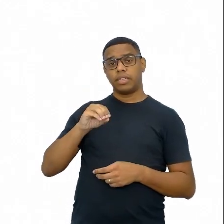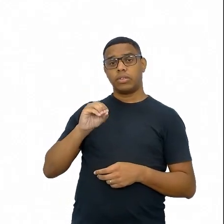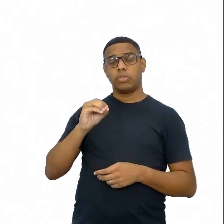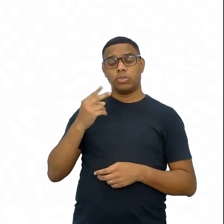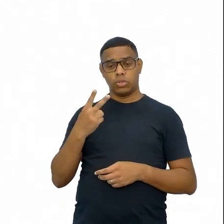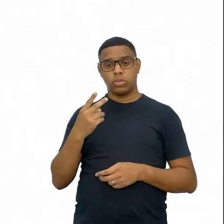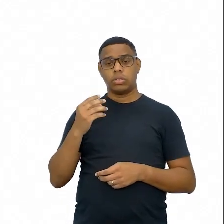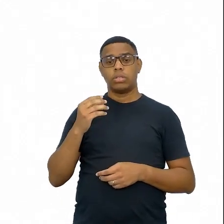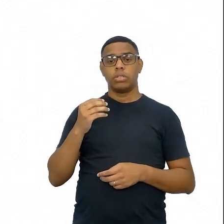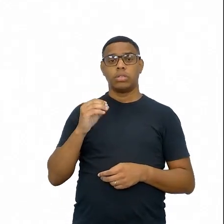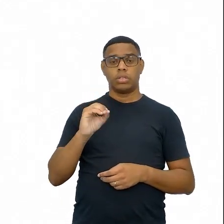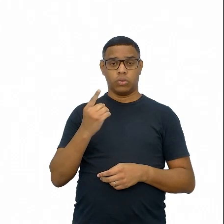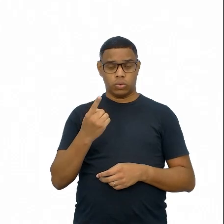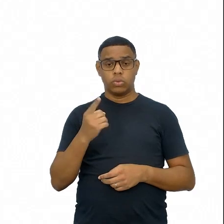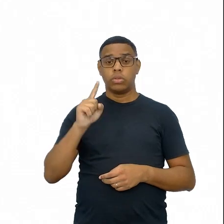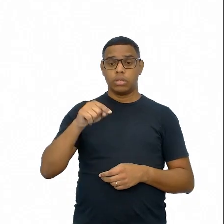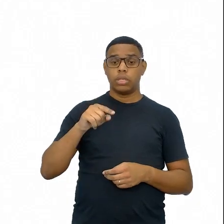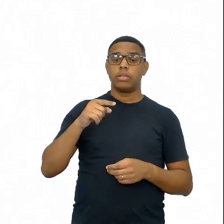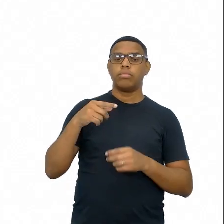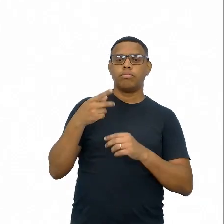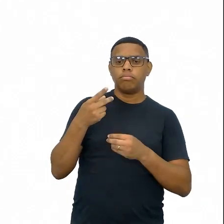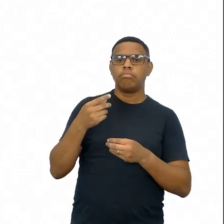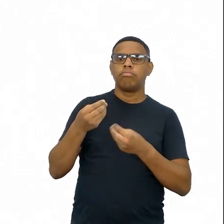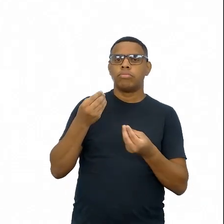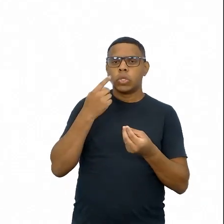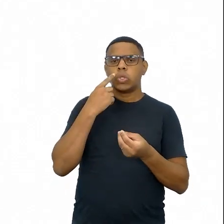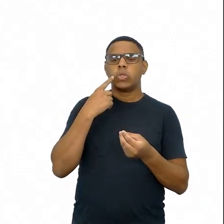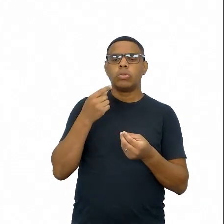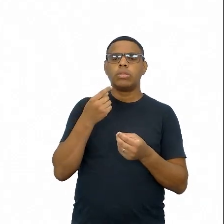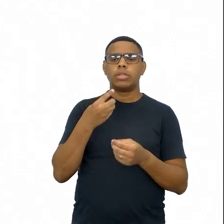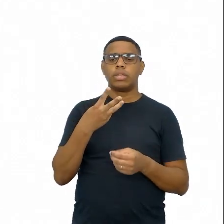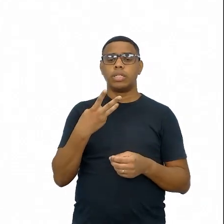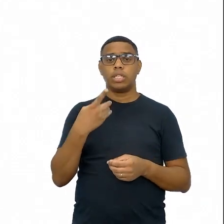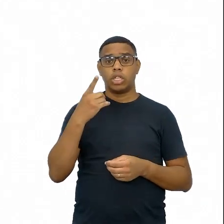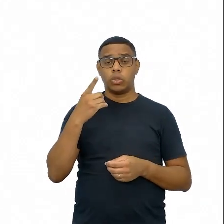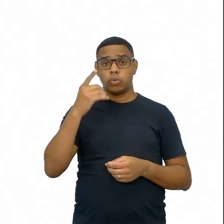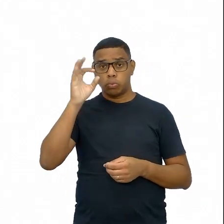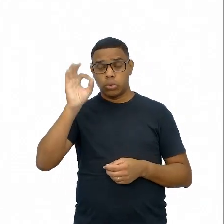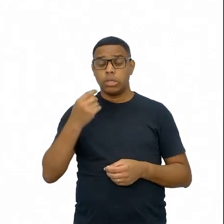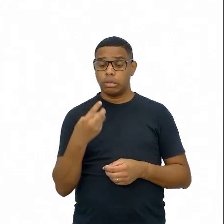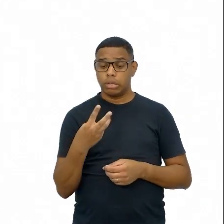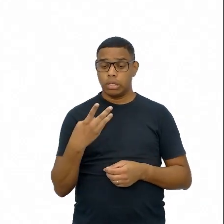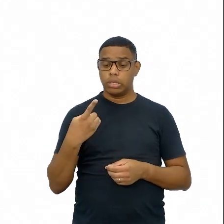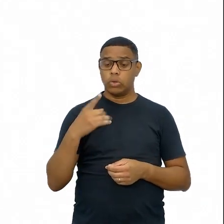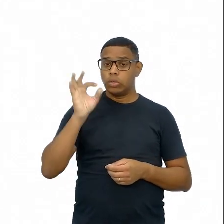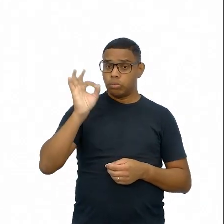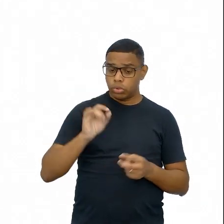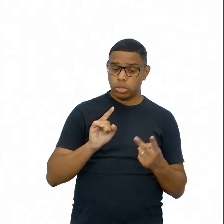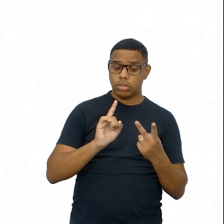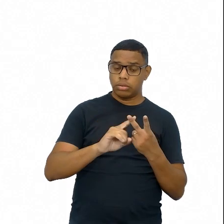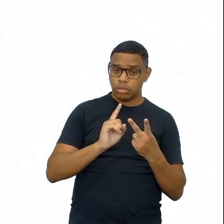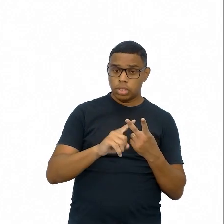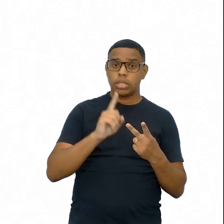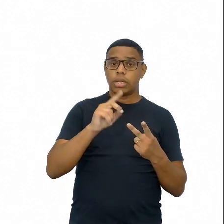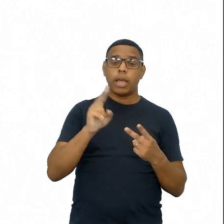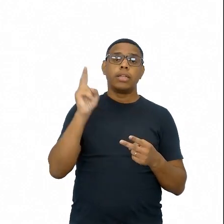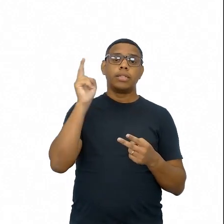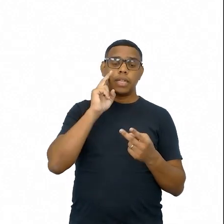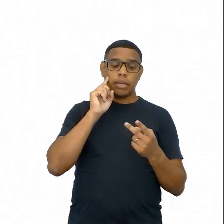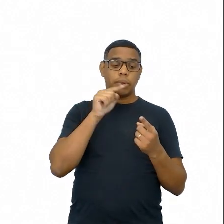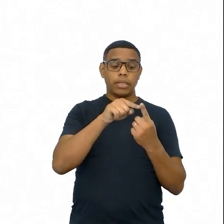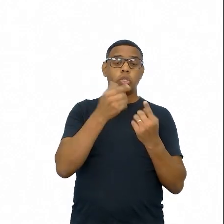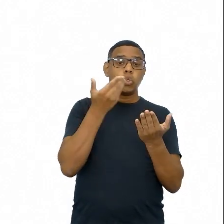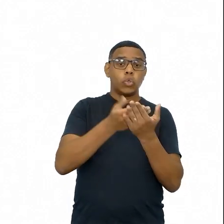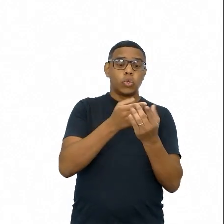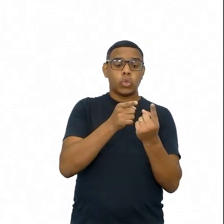EF02MA01 é uma habilidade do próprio ano, né, com 31%. Então, isso nos indica aí a retomada, né,